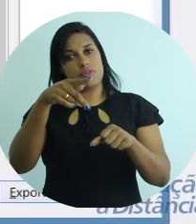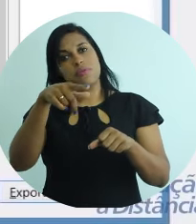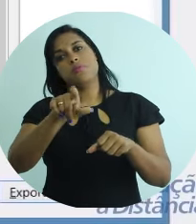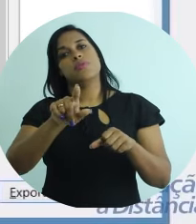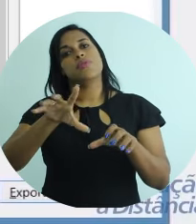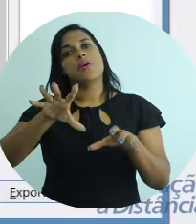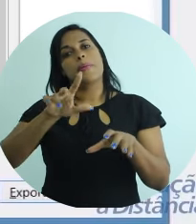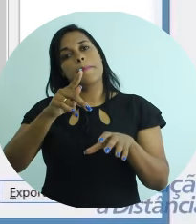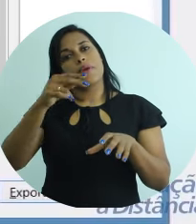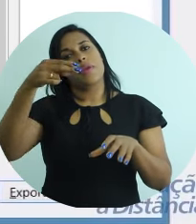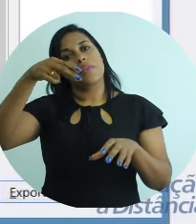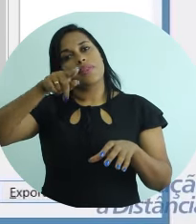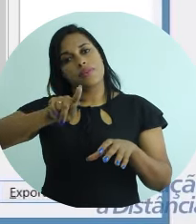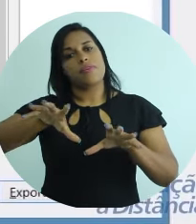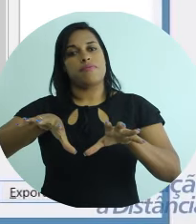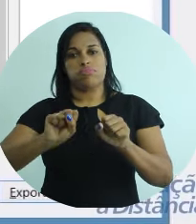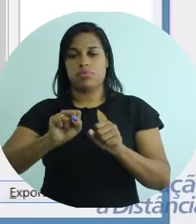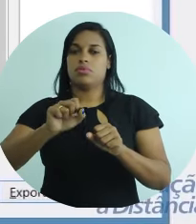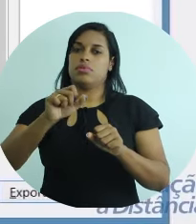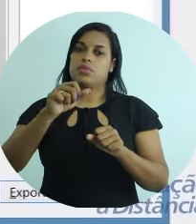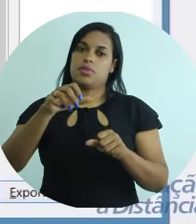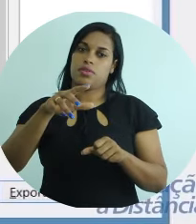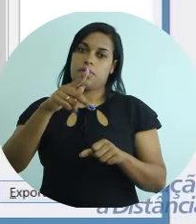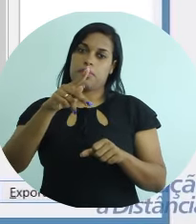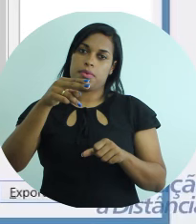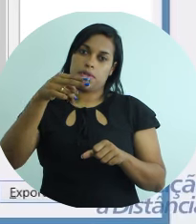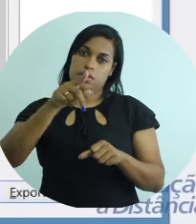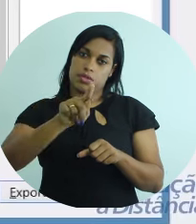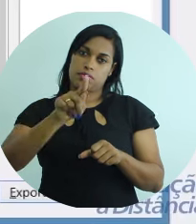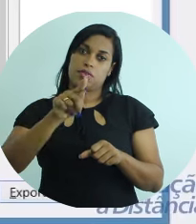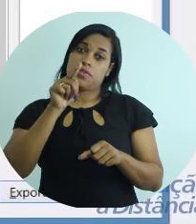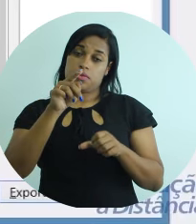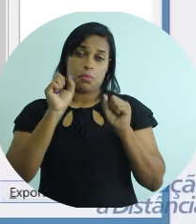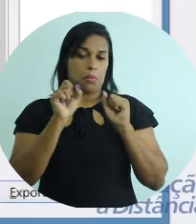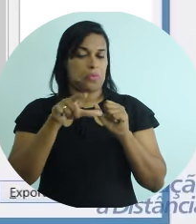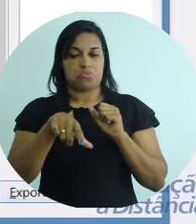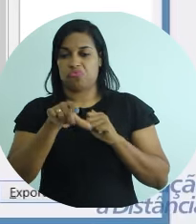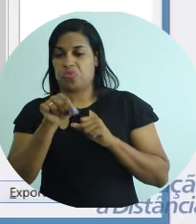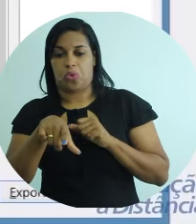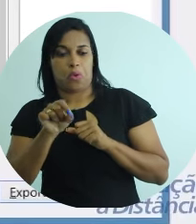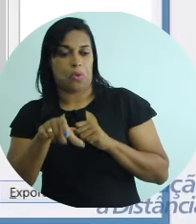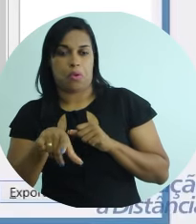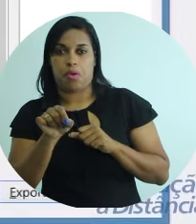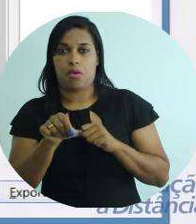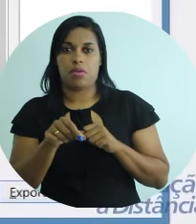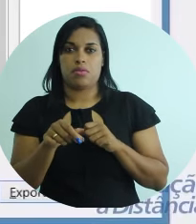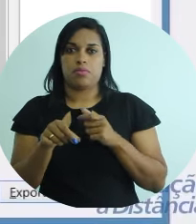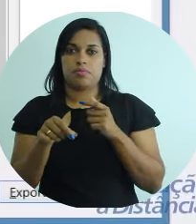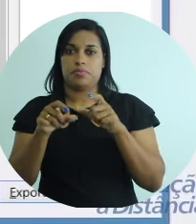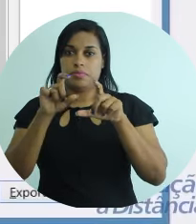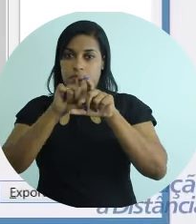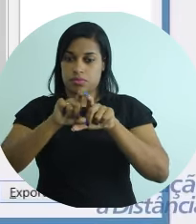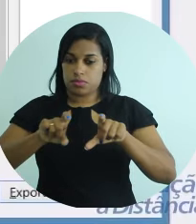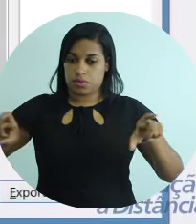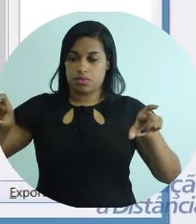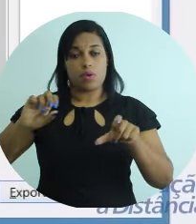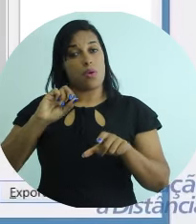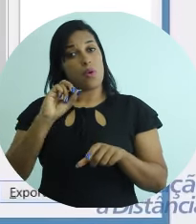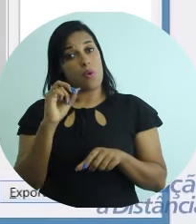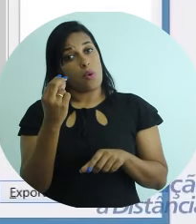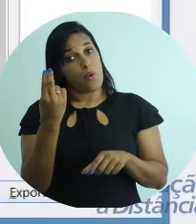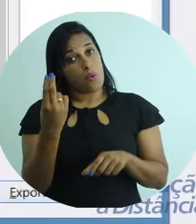Se você colocar PNG, o Gimp vai salvar em PNG. Ou seja, você pode tanto escolher aqui pela extensão, ou